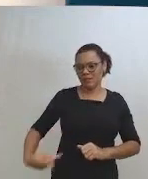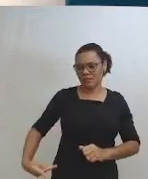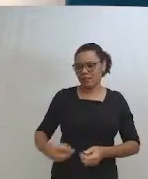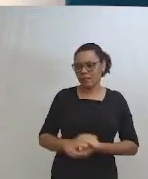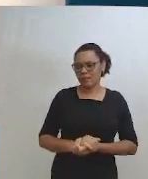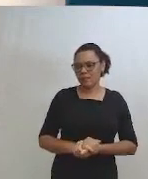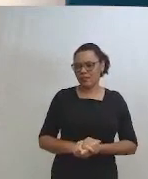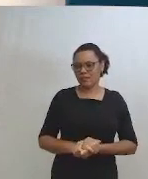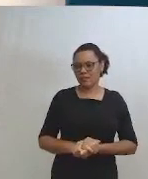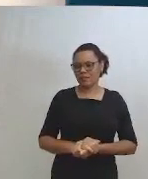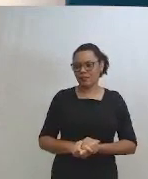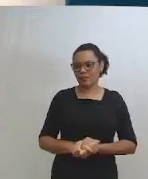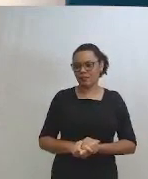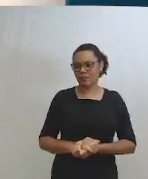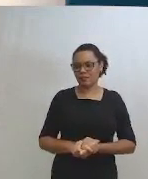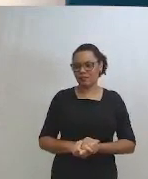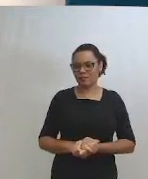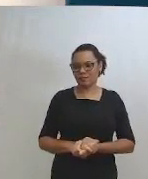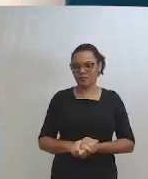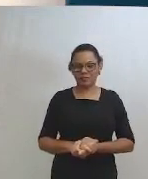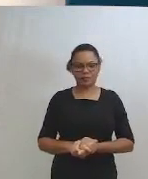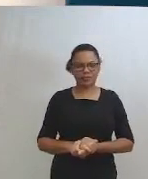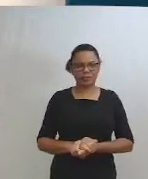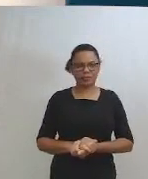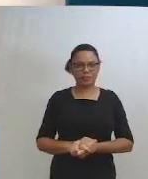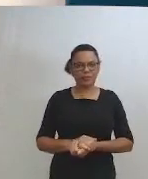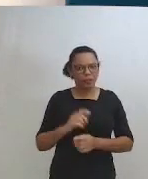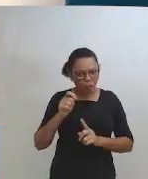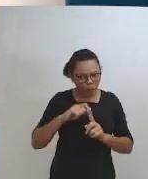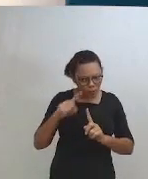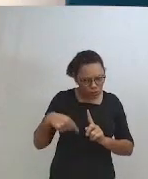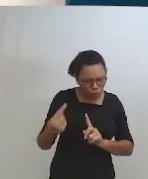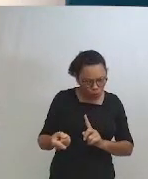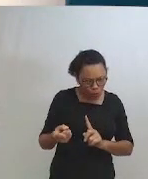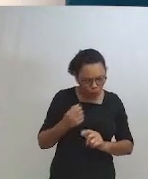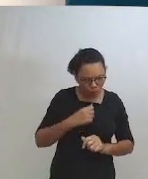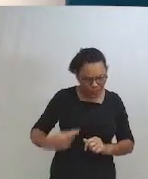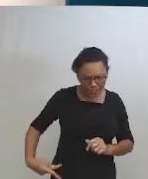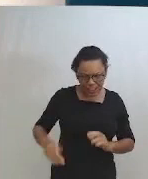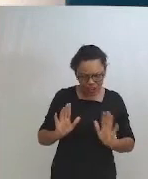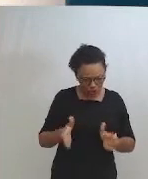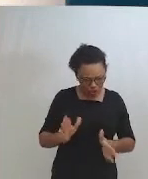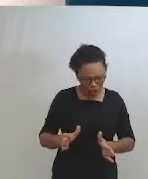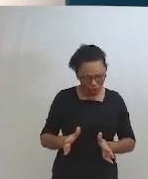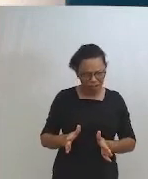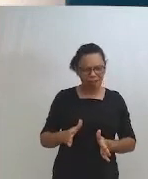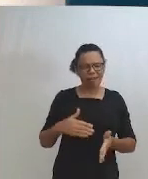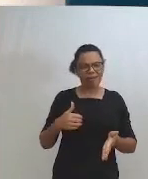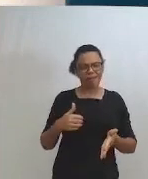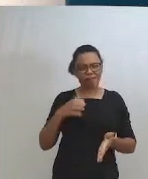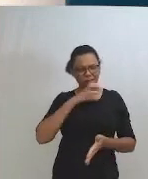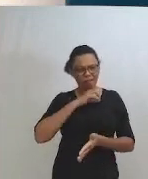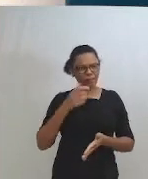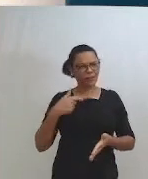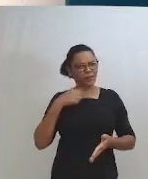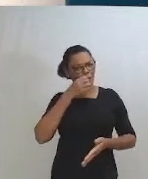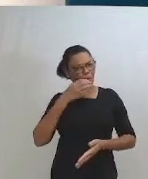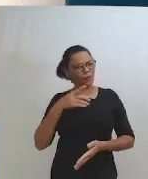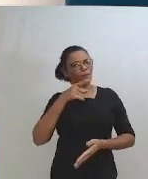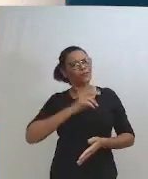não? Ah, é o mês que vem? Já? Não é, Lívia? Ministra, está tão bom com Vossa Excelência na